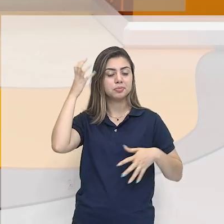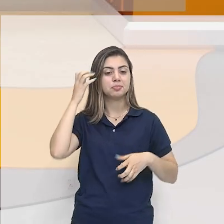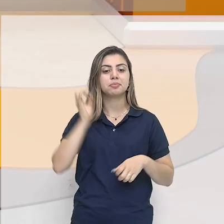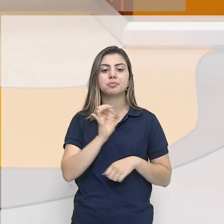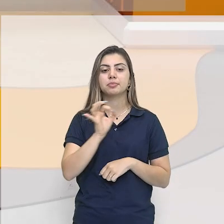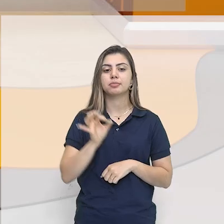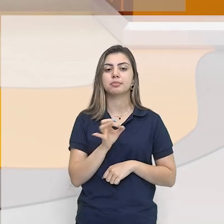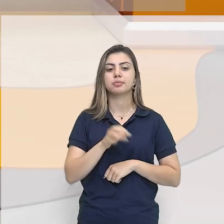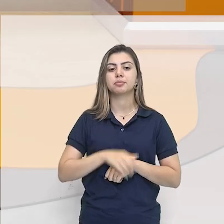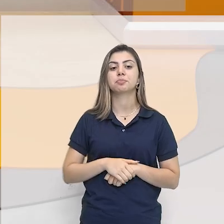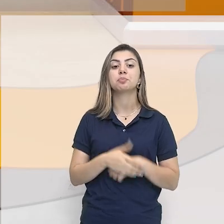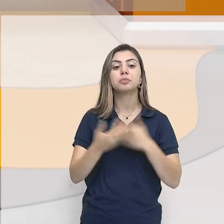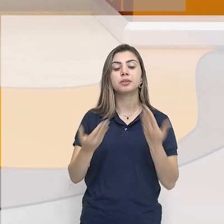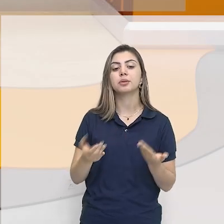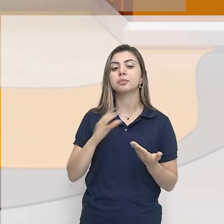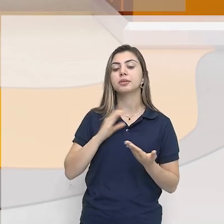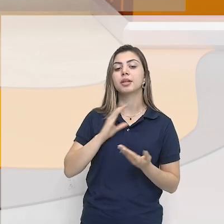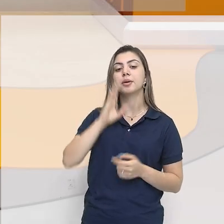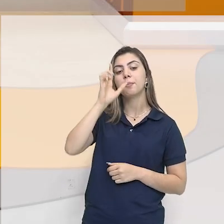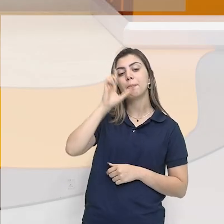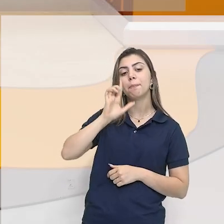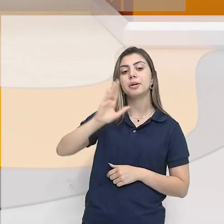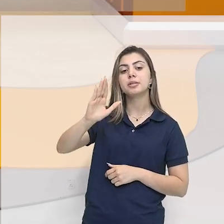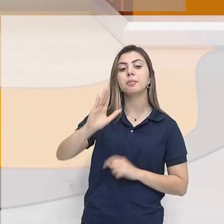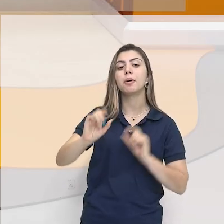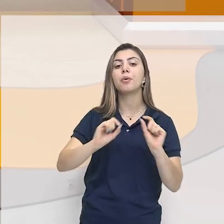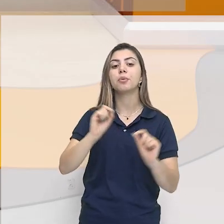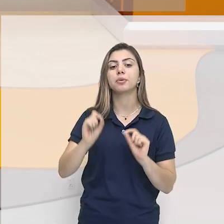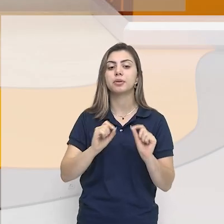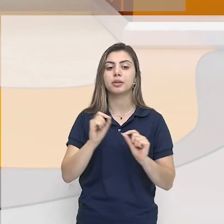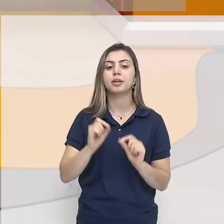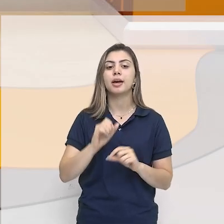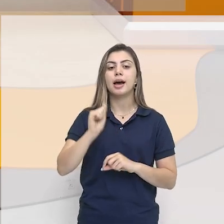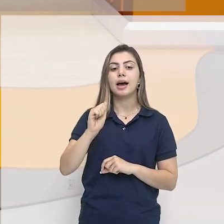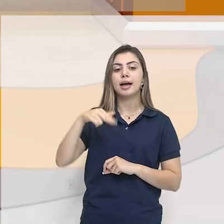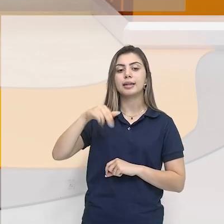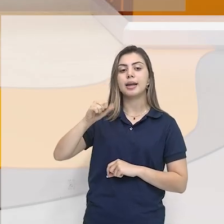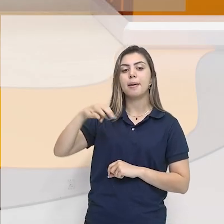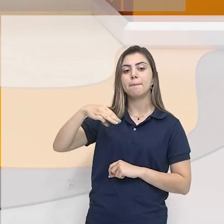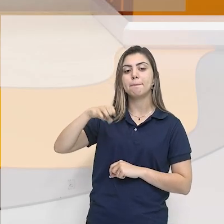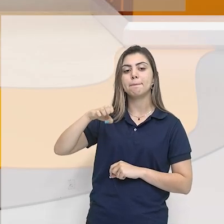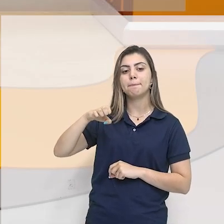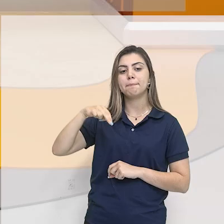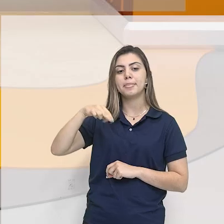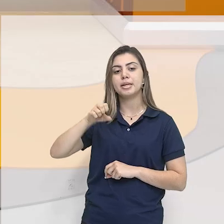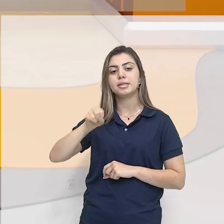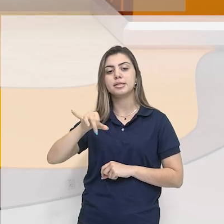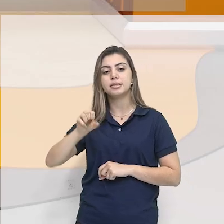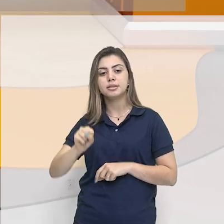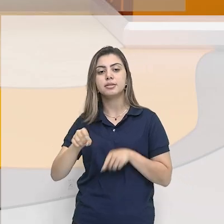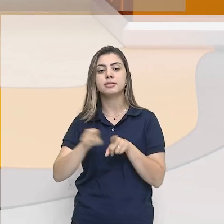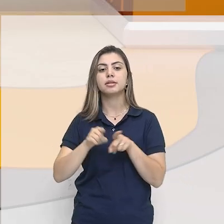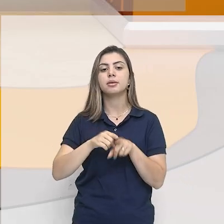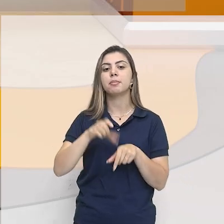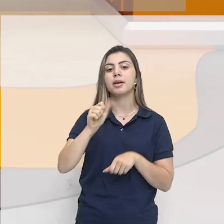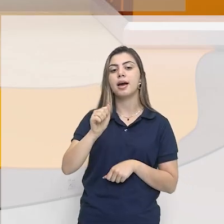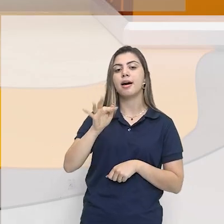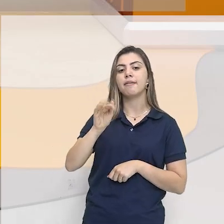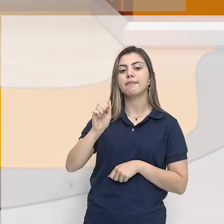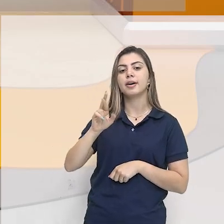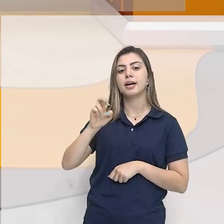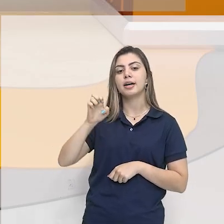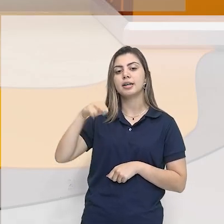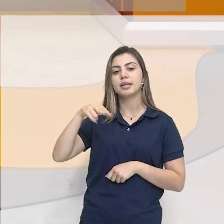Australopithecus, destacamos, então, né, o Australopithecus anamensis e o Australopithecus afarensis, né,